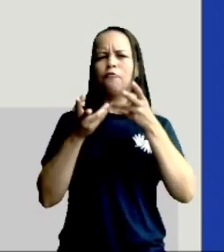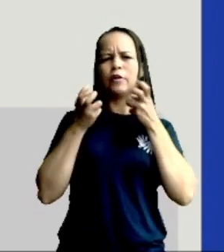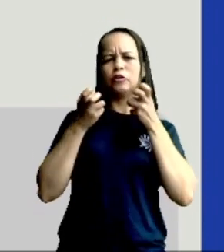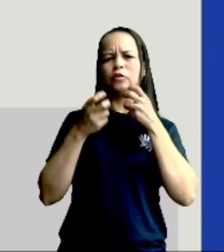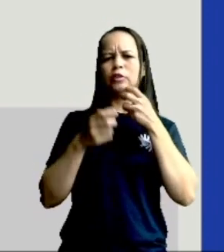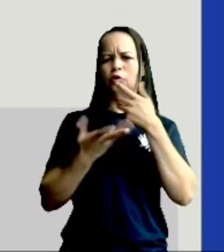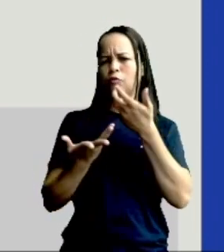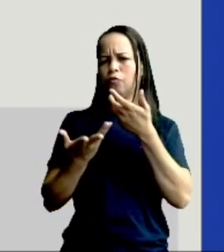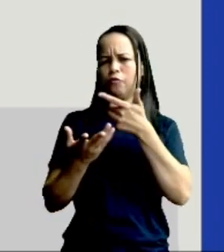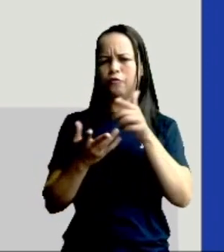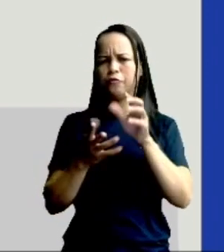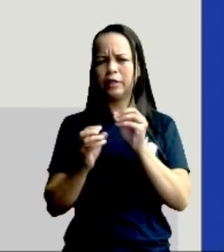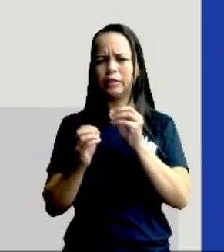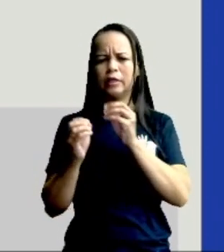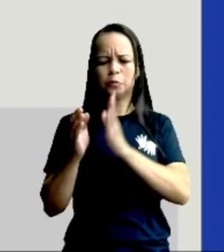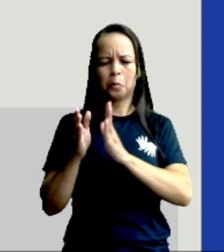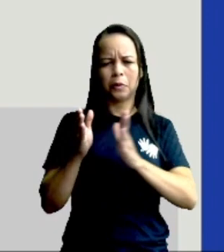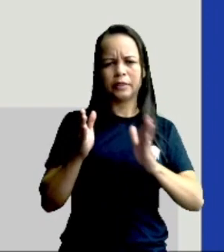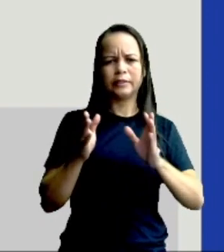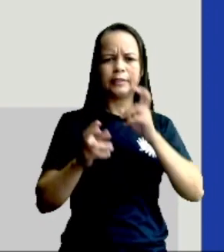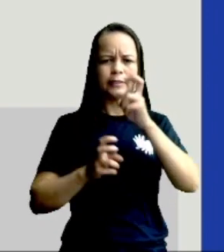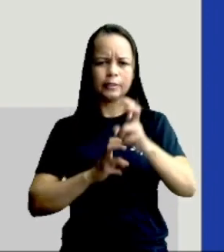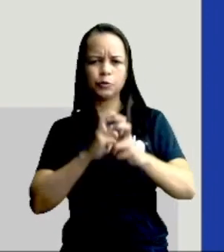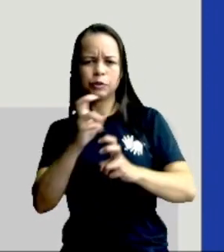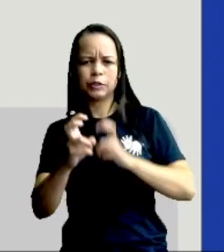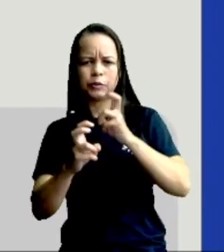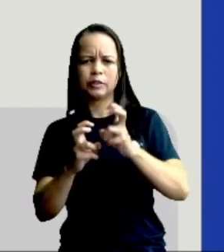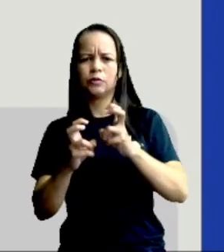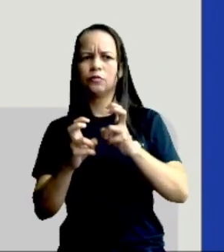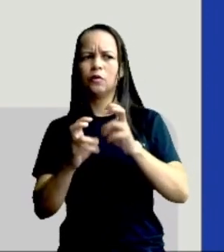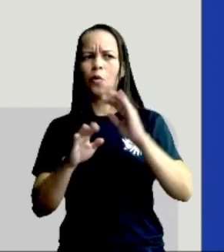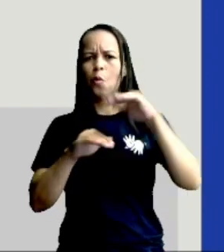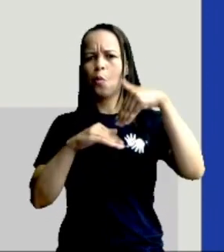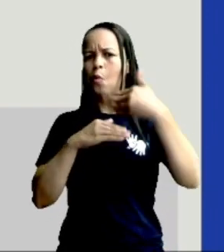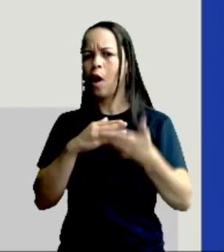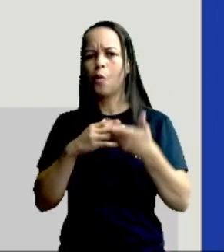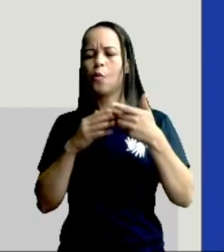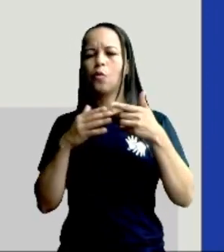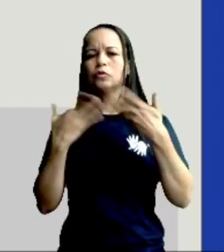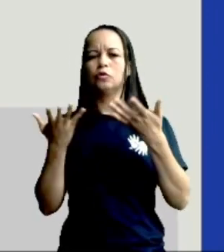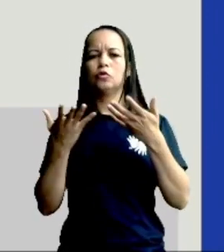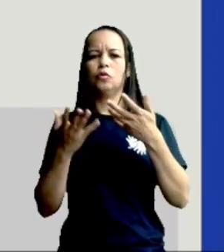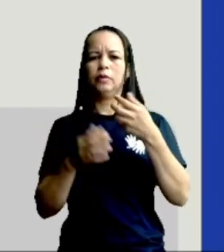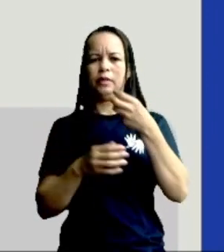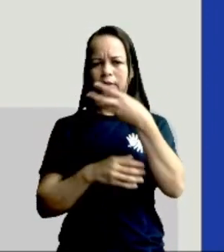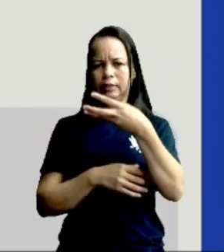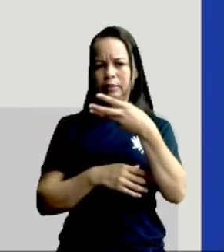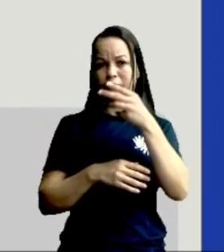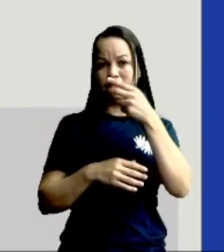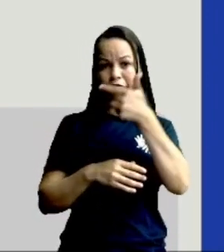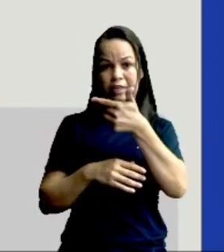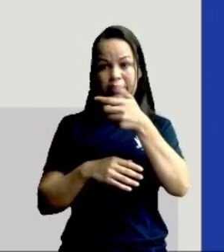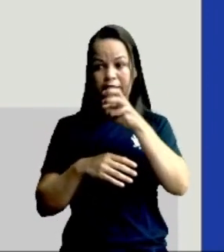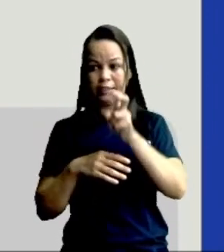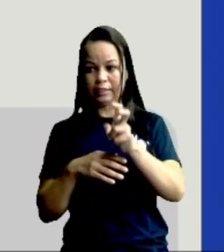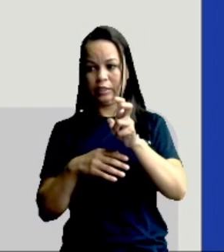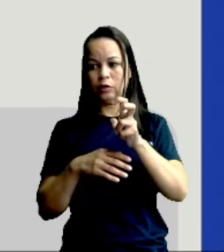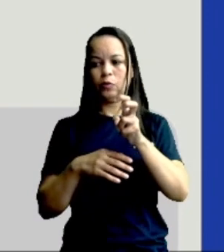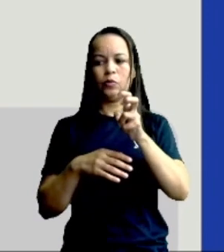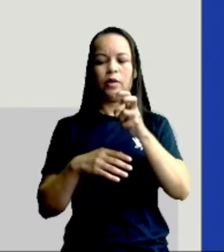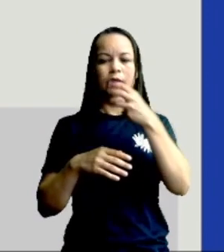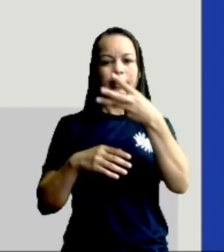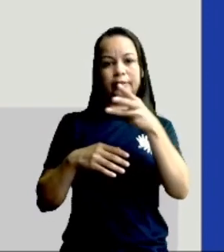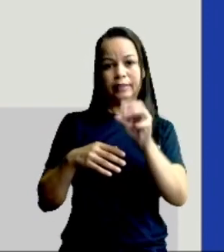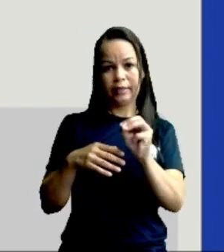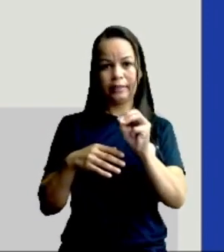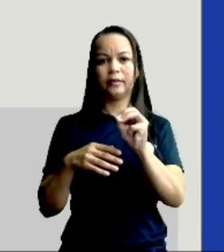uma regularidade e que a sequência é de 5 em 5, qual número vem em seguida? 35 mais 5, que vai ser 40.